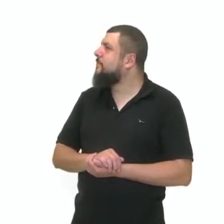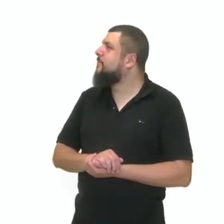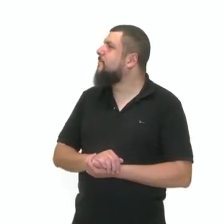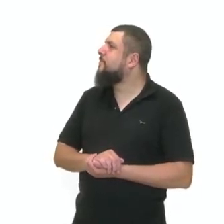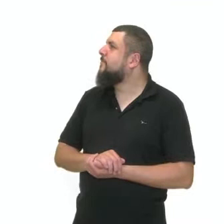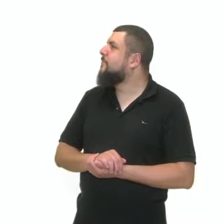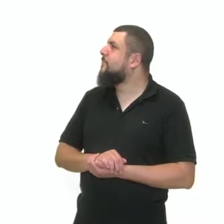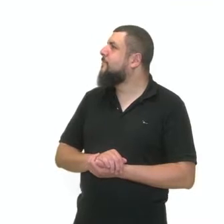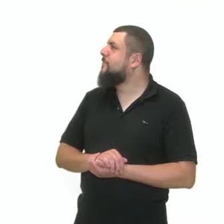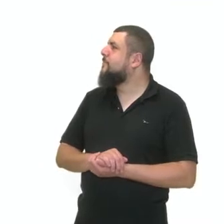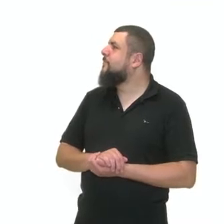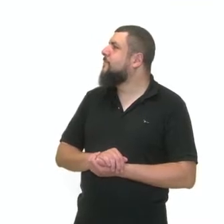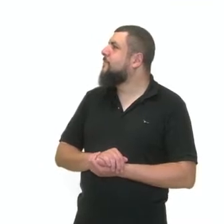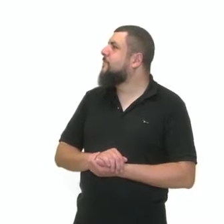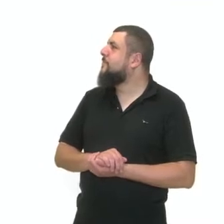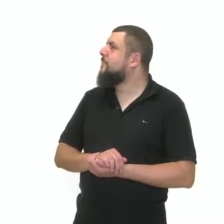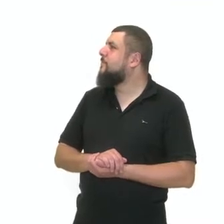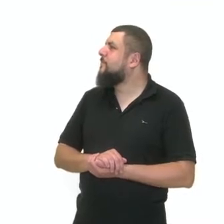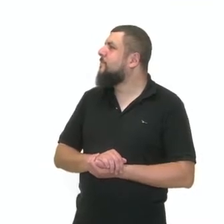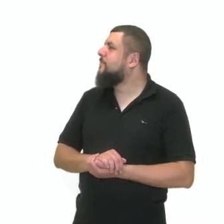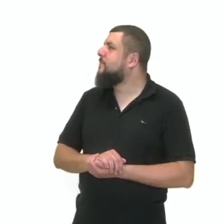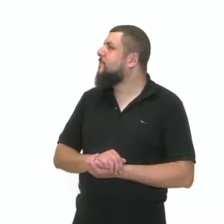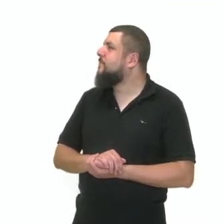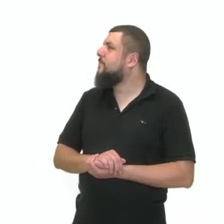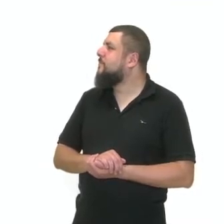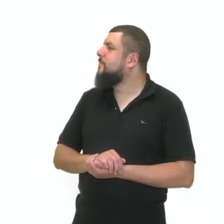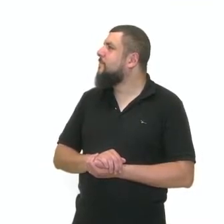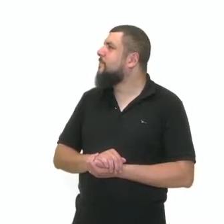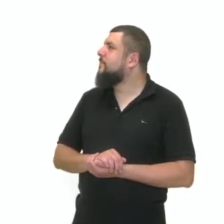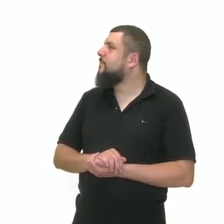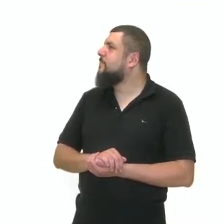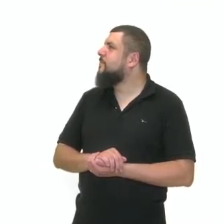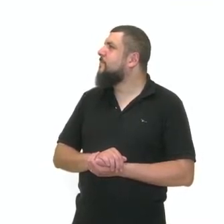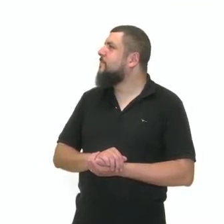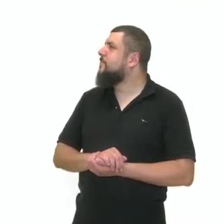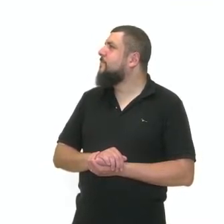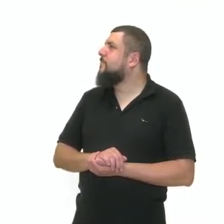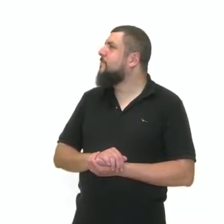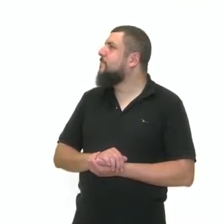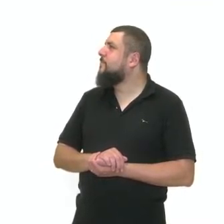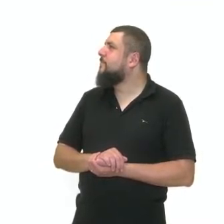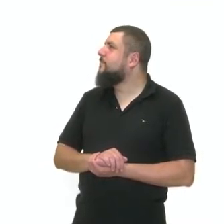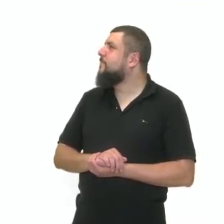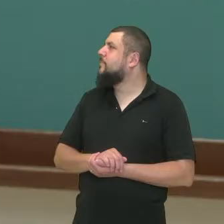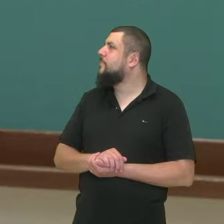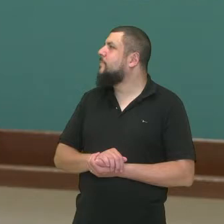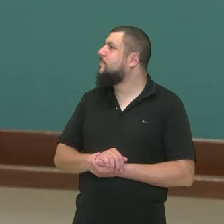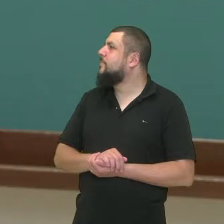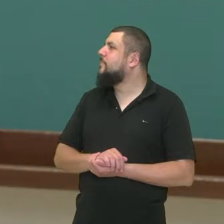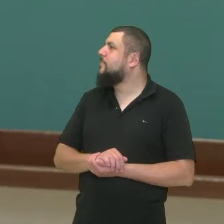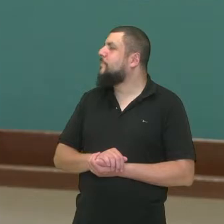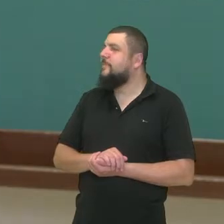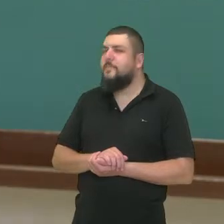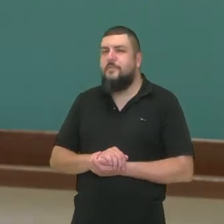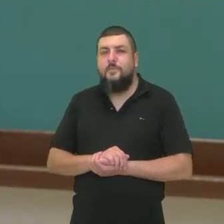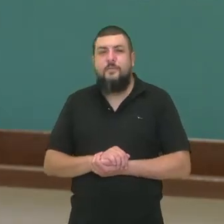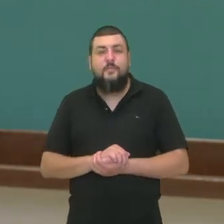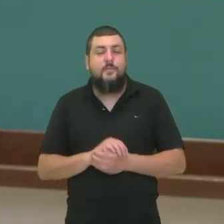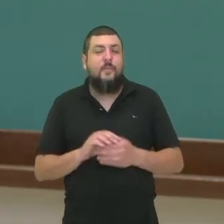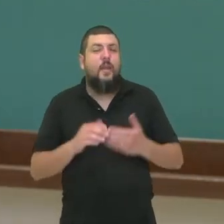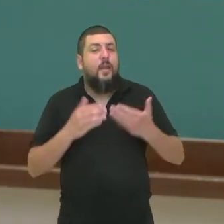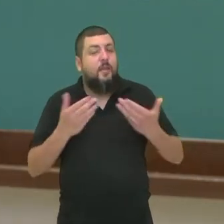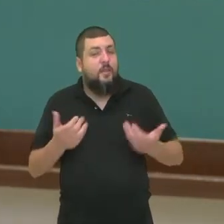cirandeiro, cirandeiro, que faz a ciranda o tempo inteiro, só por folia, só por amor. Então é